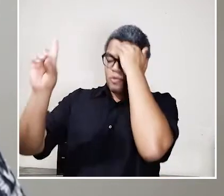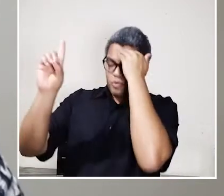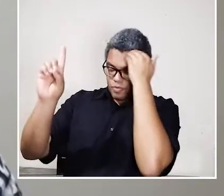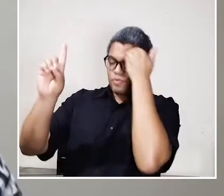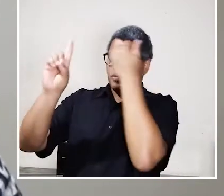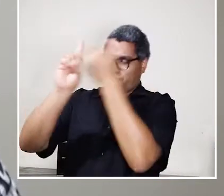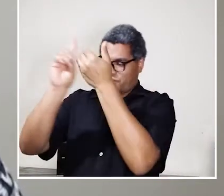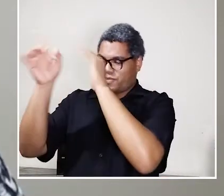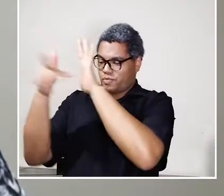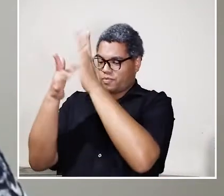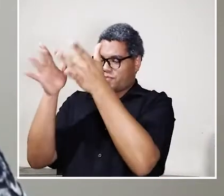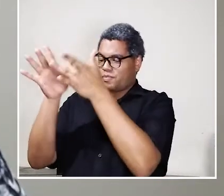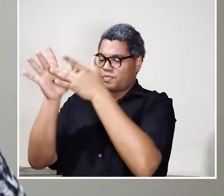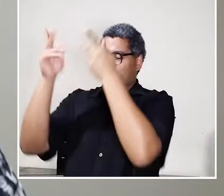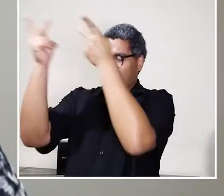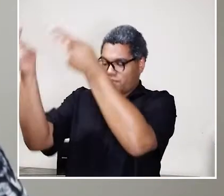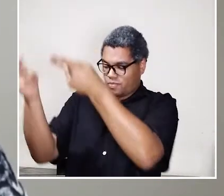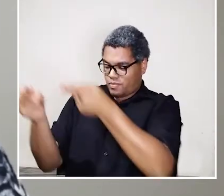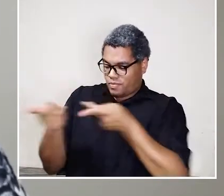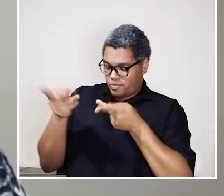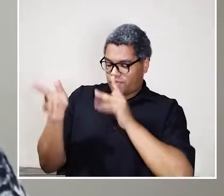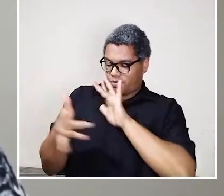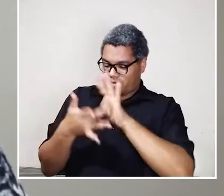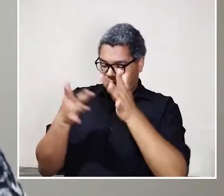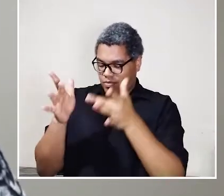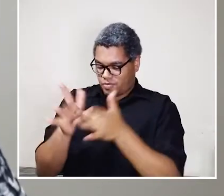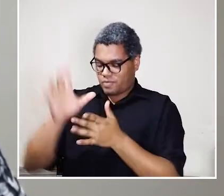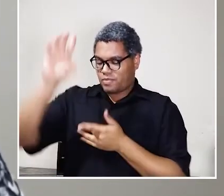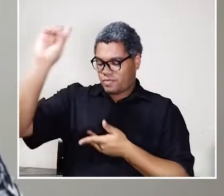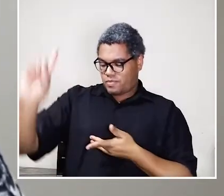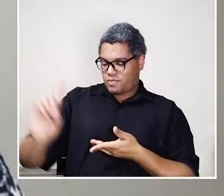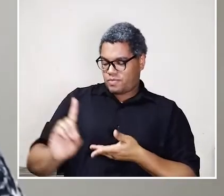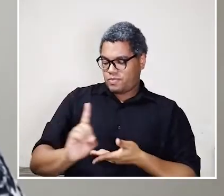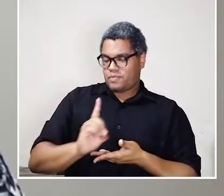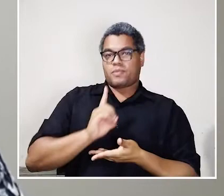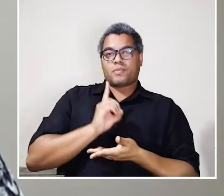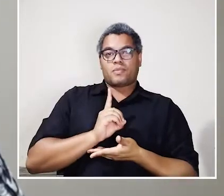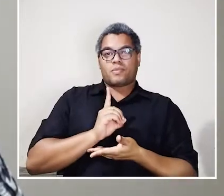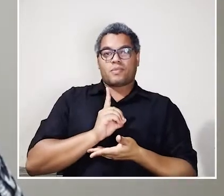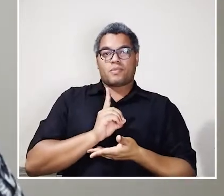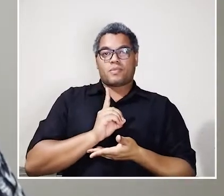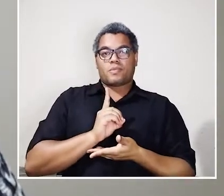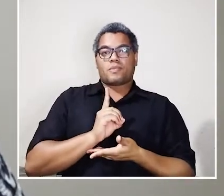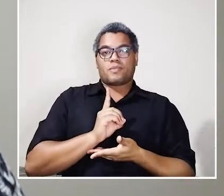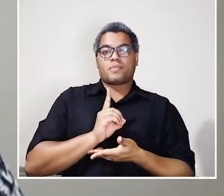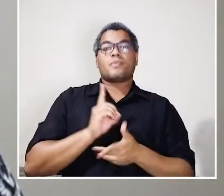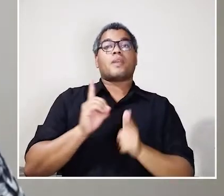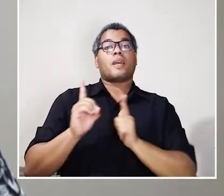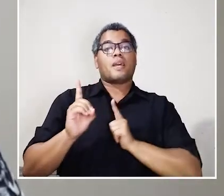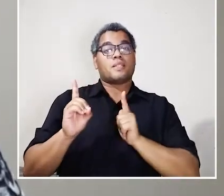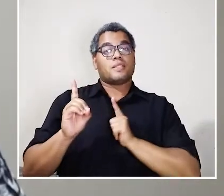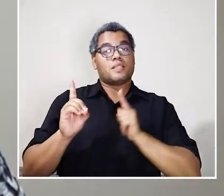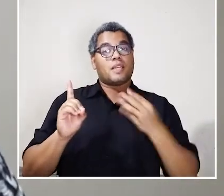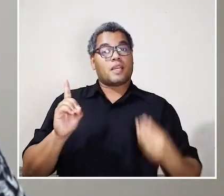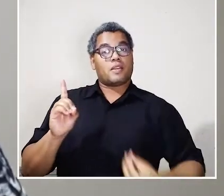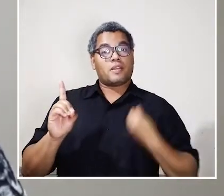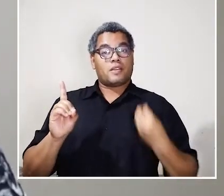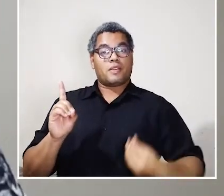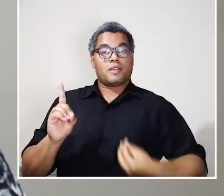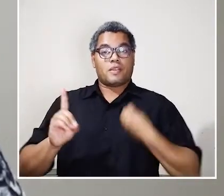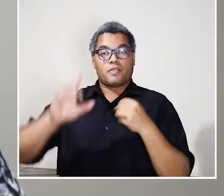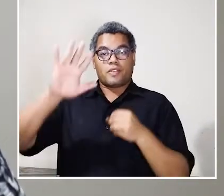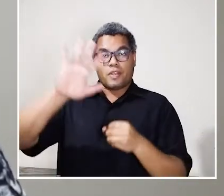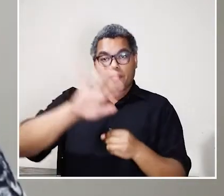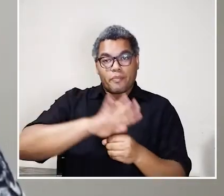Jesus para ser o seu Salvador, o centro da sua vida, o dono do seu ser. Este tem vida